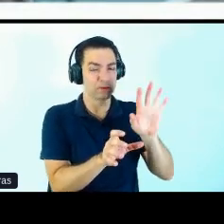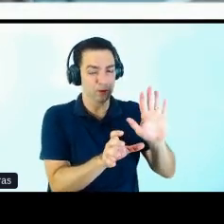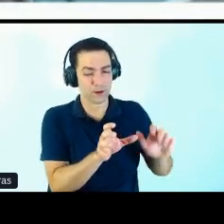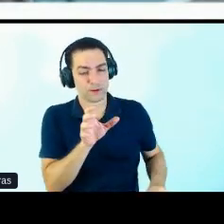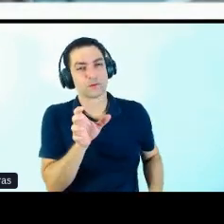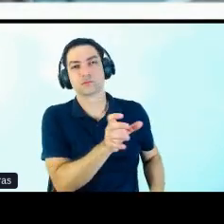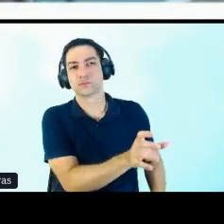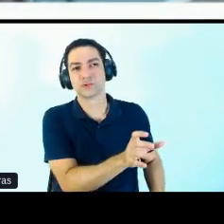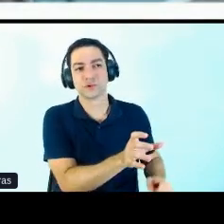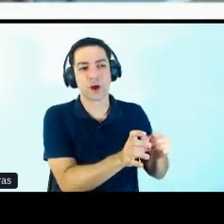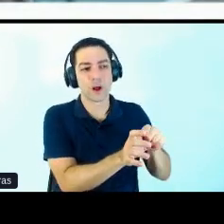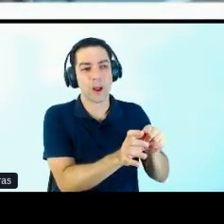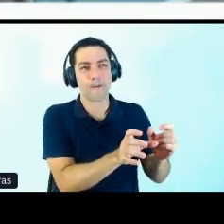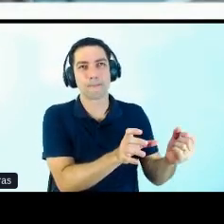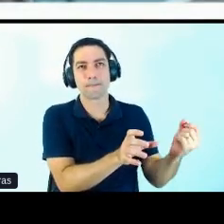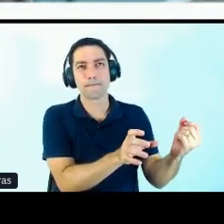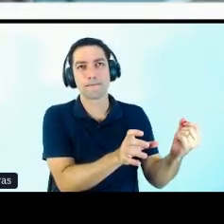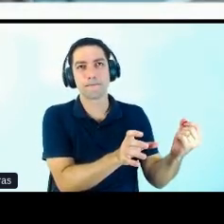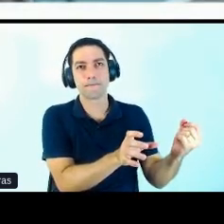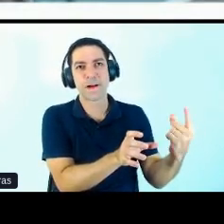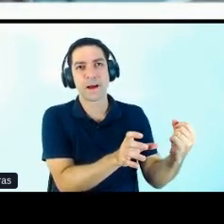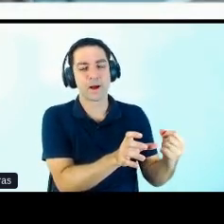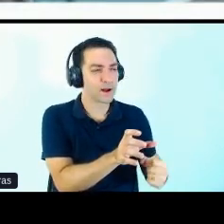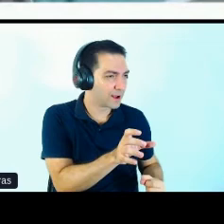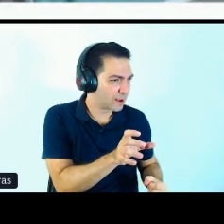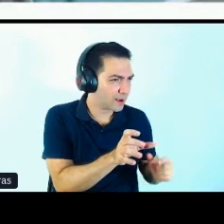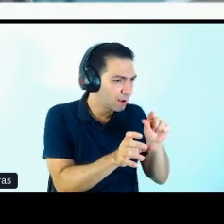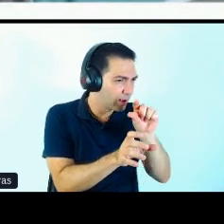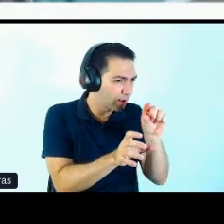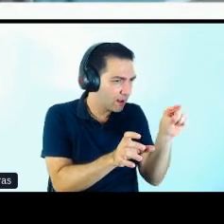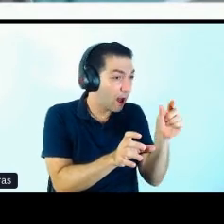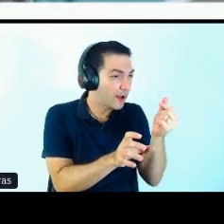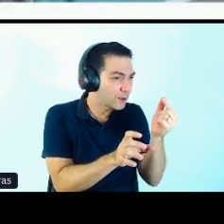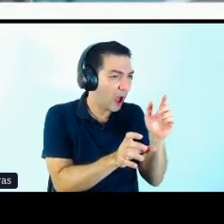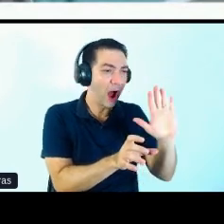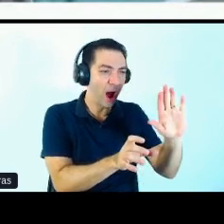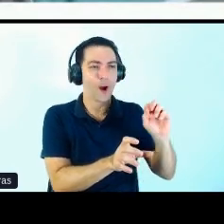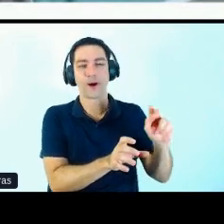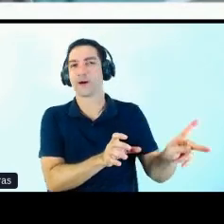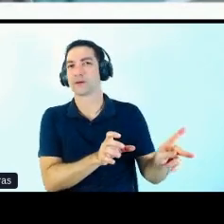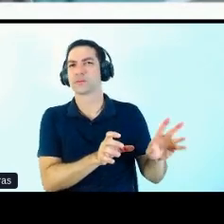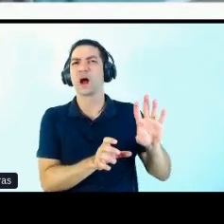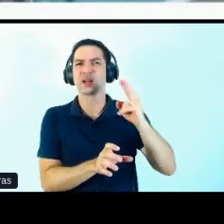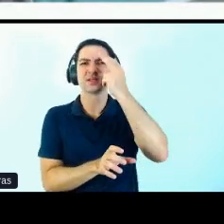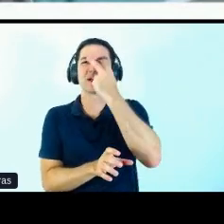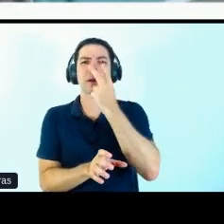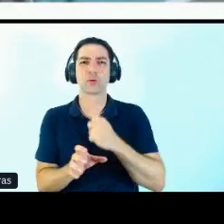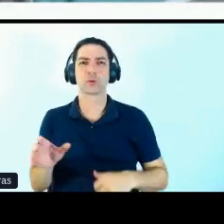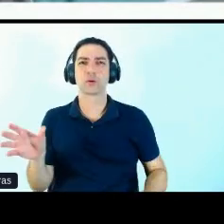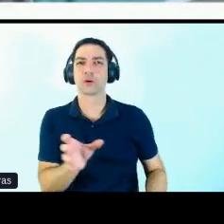Então, aliás, os produtos, né? Nos supermercados, o negócio